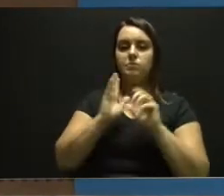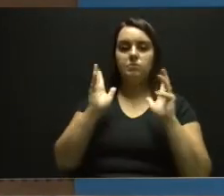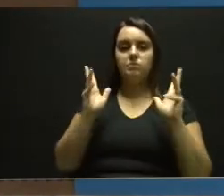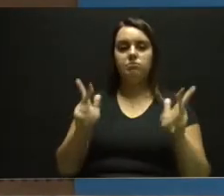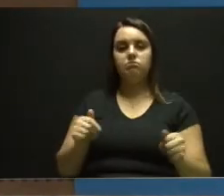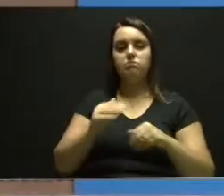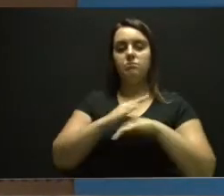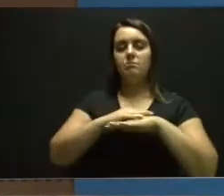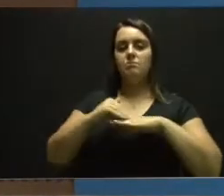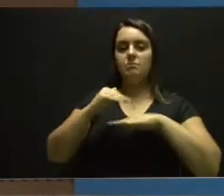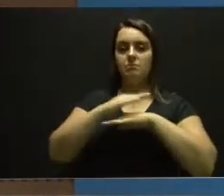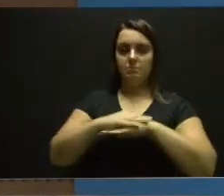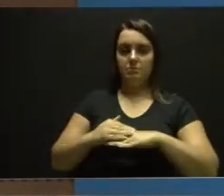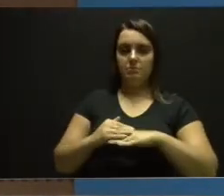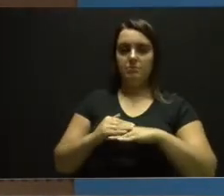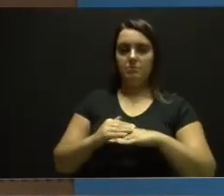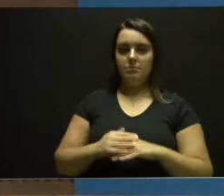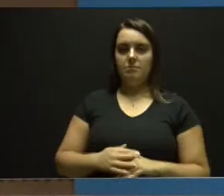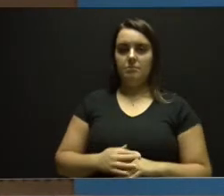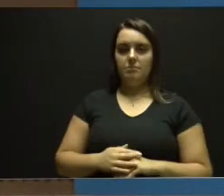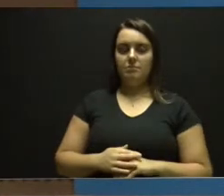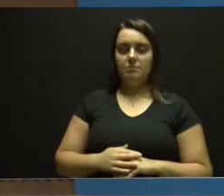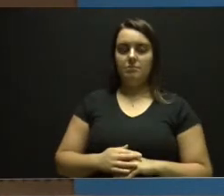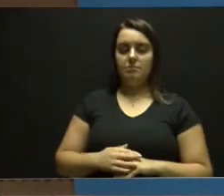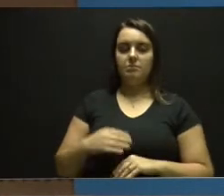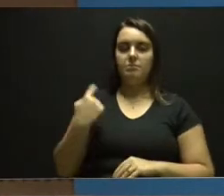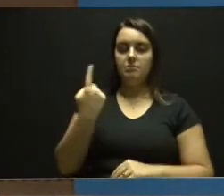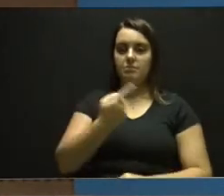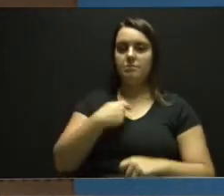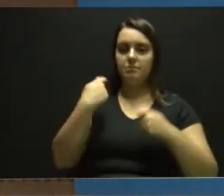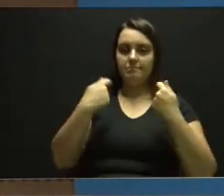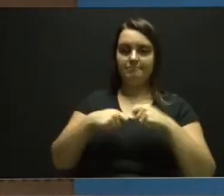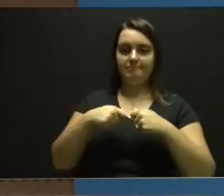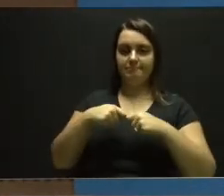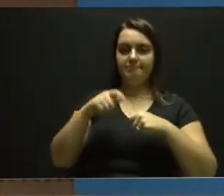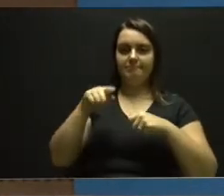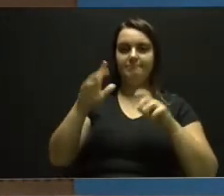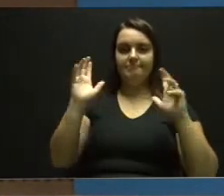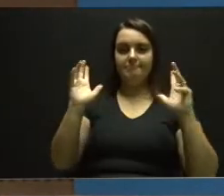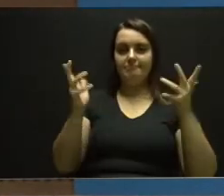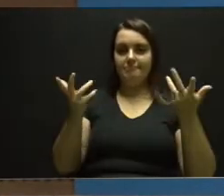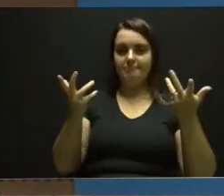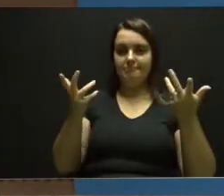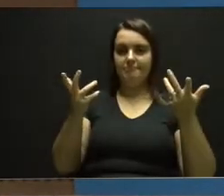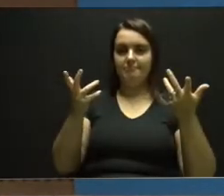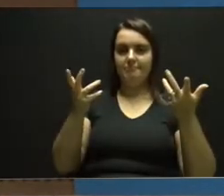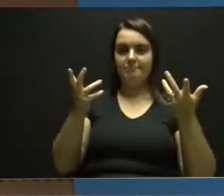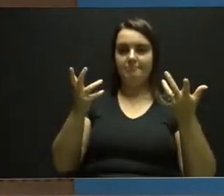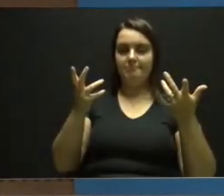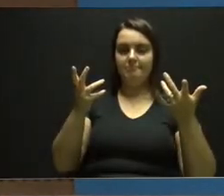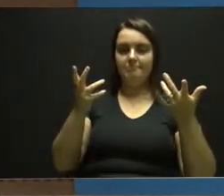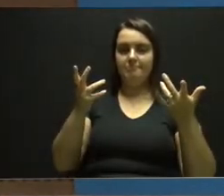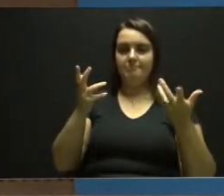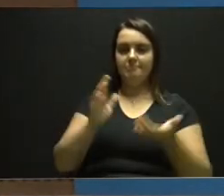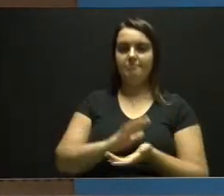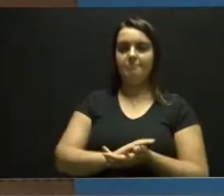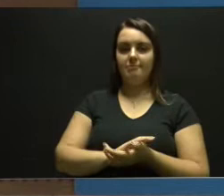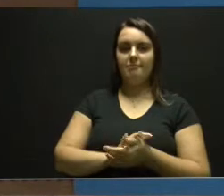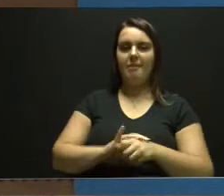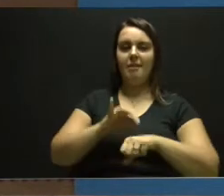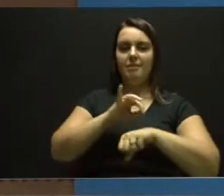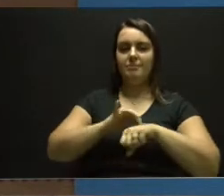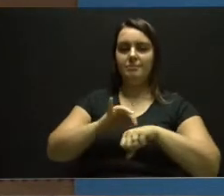carinho é o que a gente necessita neste momento negro e raça negra é raiz